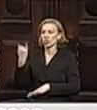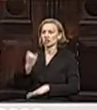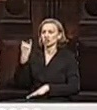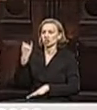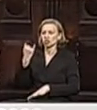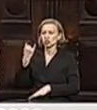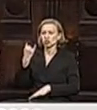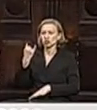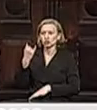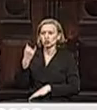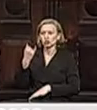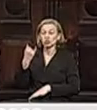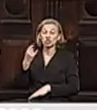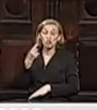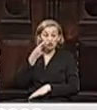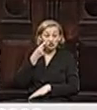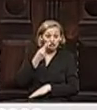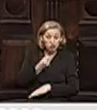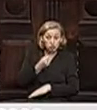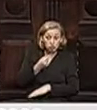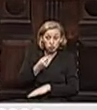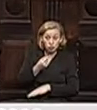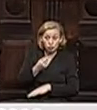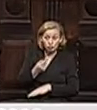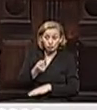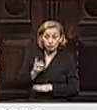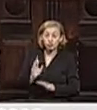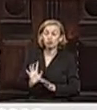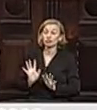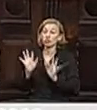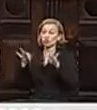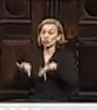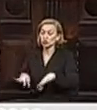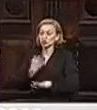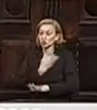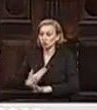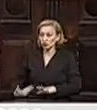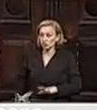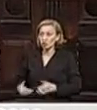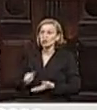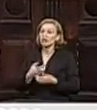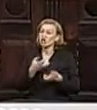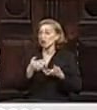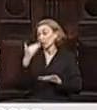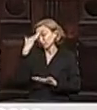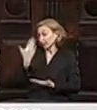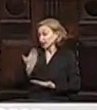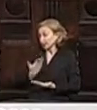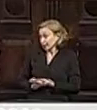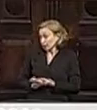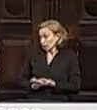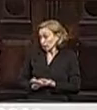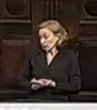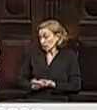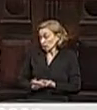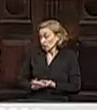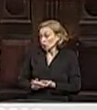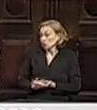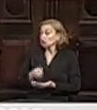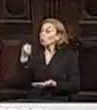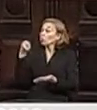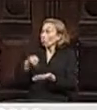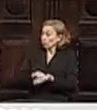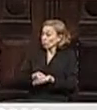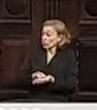ele tem empenho pessoal para o encerramento de seu governo. Quero crer que o governador cumpra com a sua